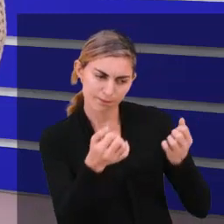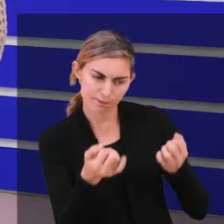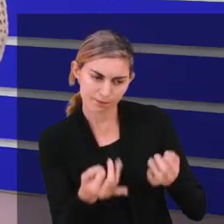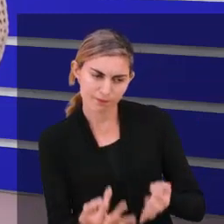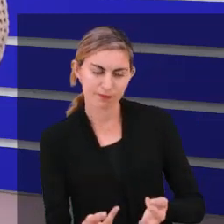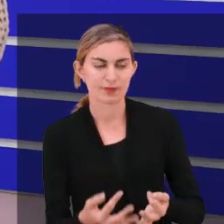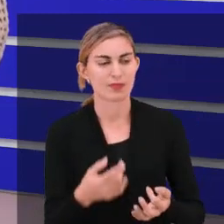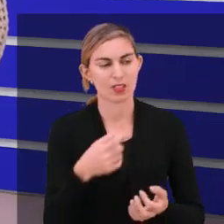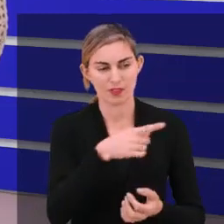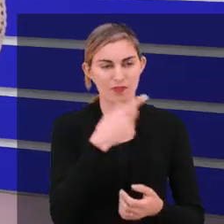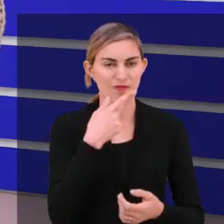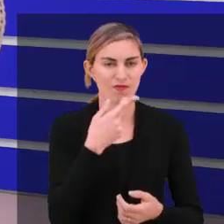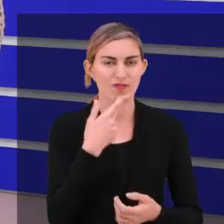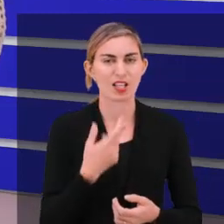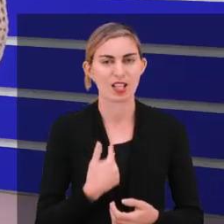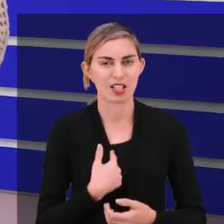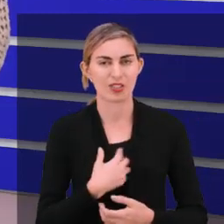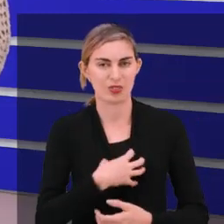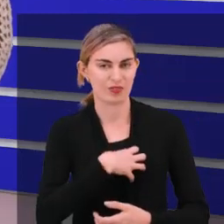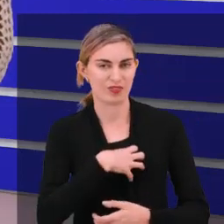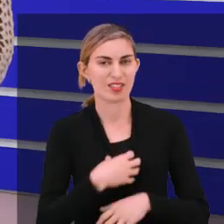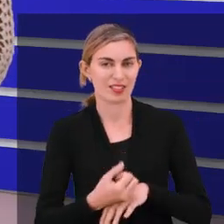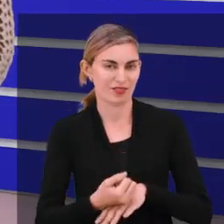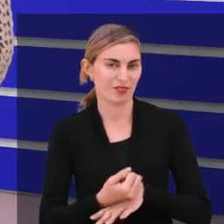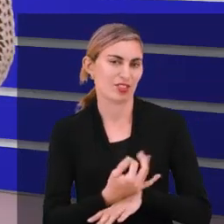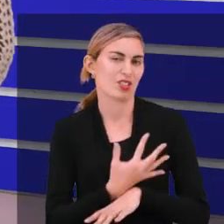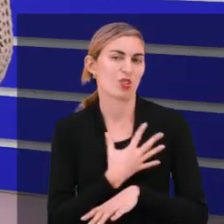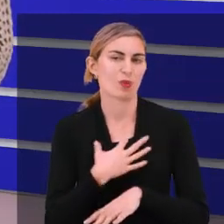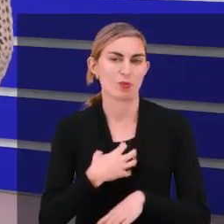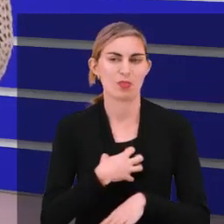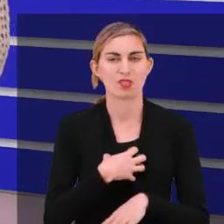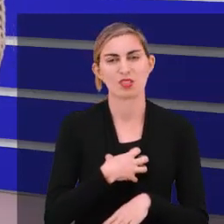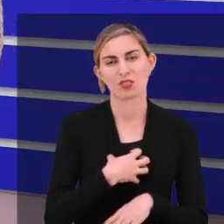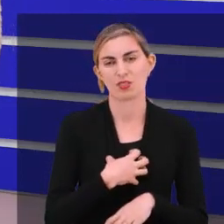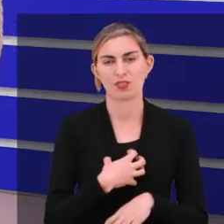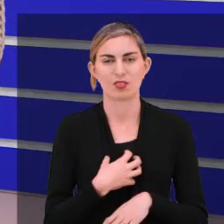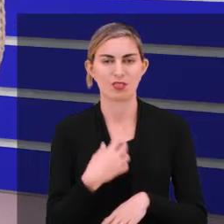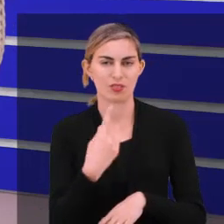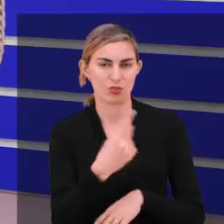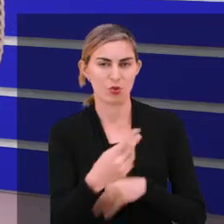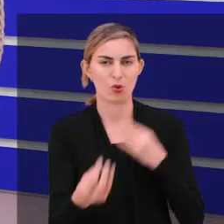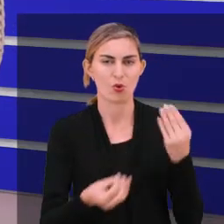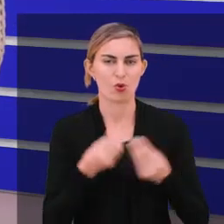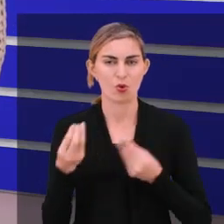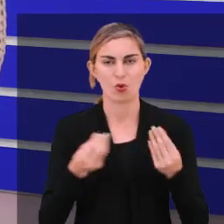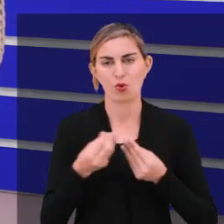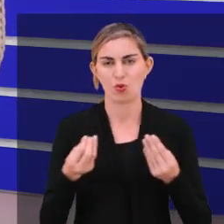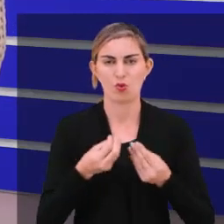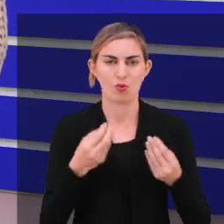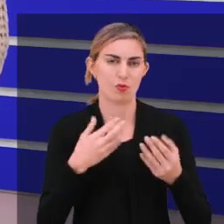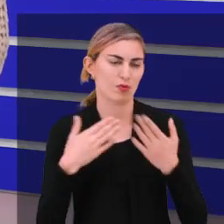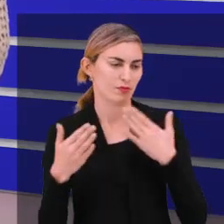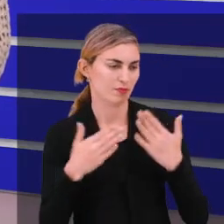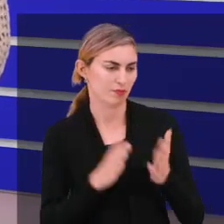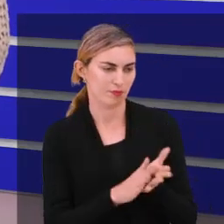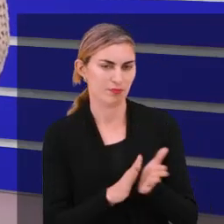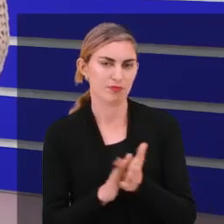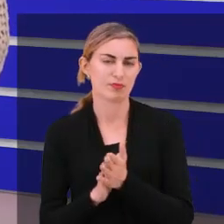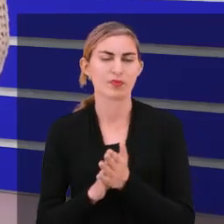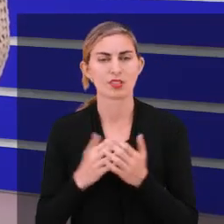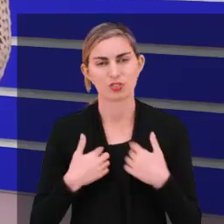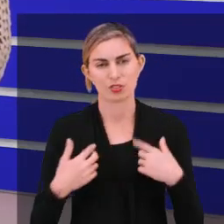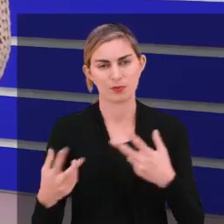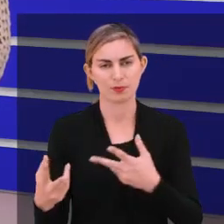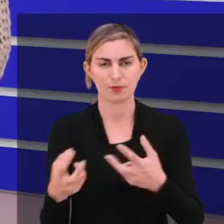Escutando assim o Dr. Ives falando, a gente fica até emocionado, não é? A sua forma de expressar. Parabéns, a